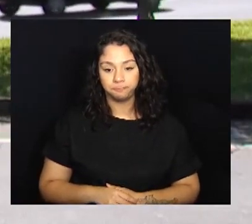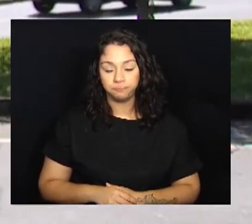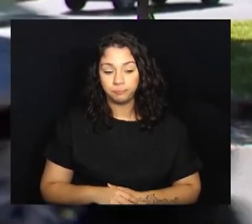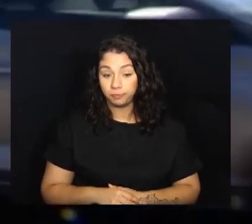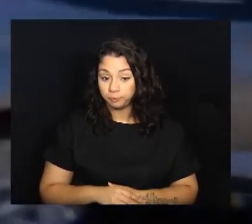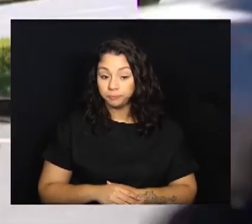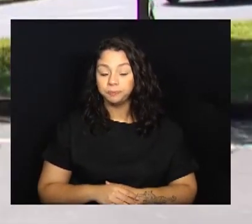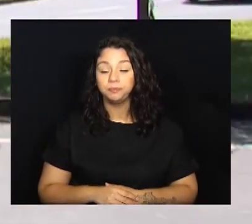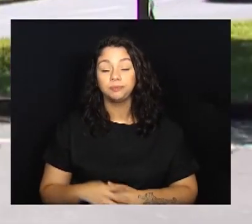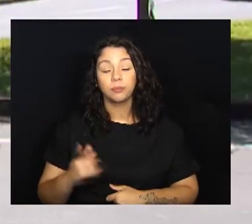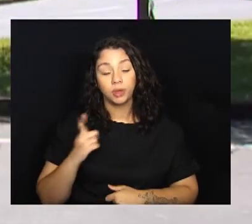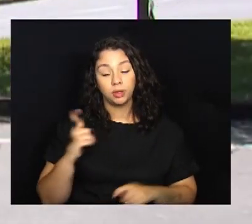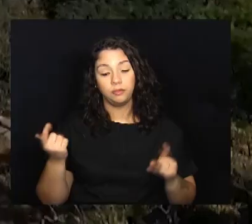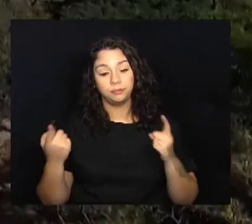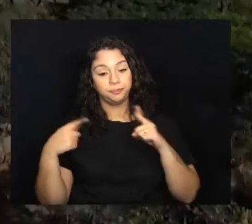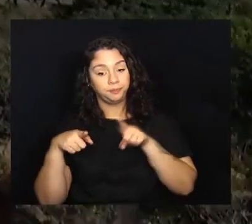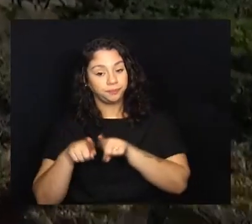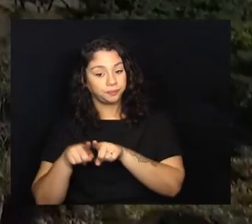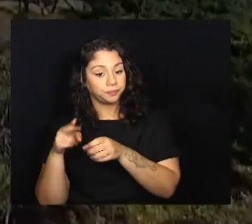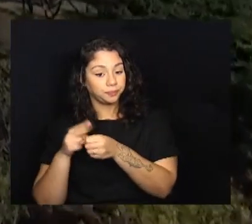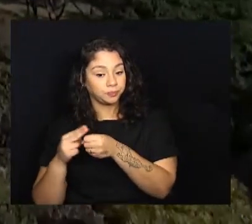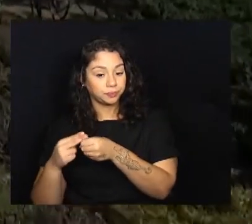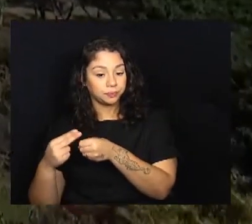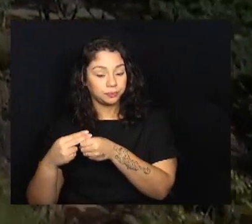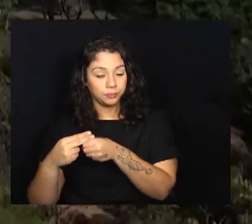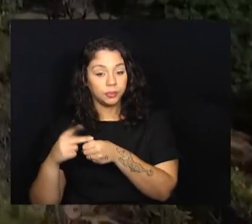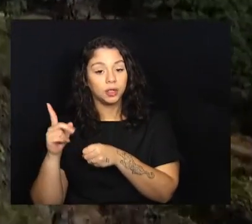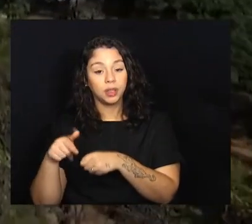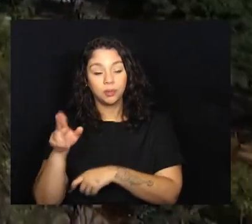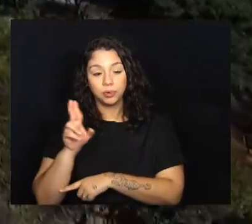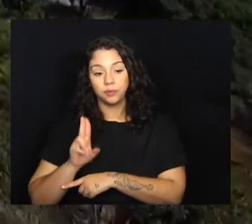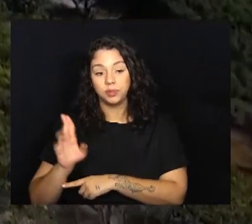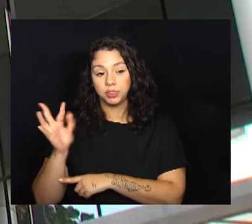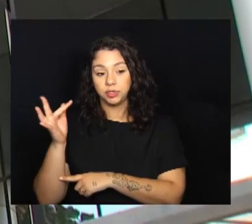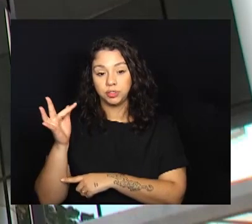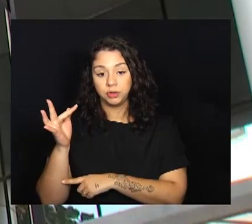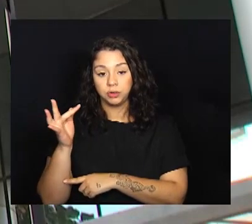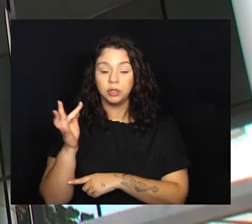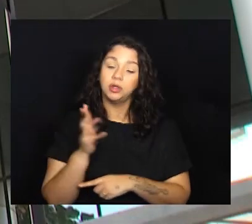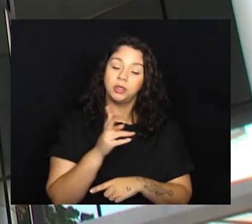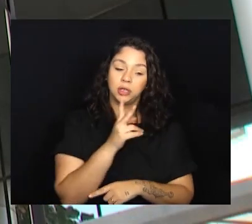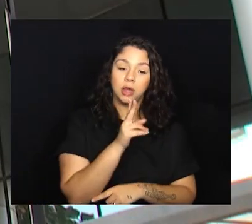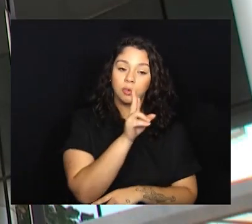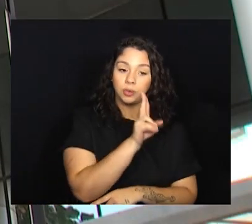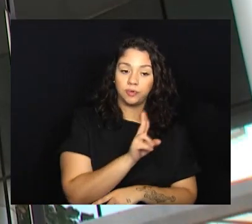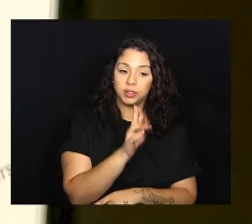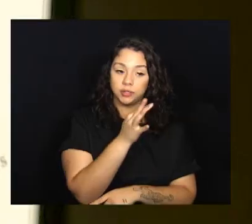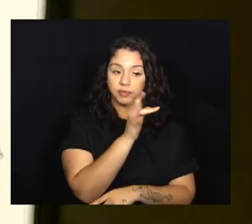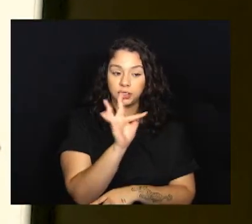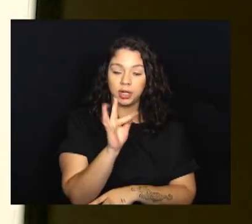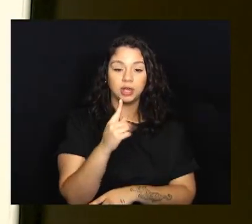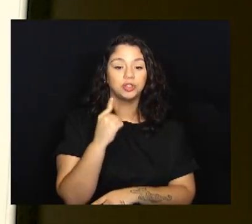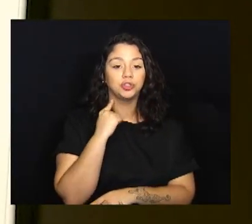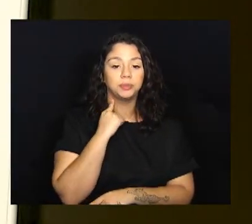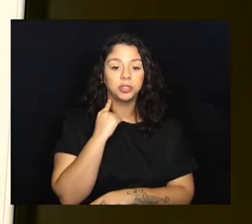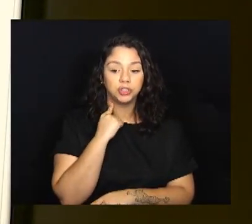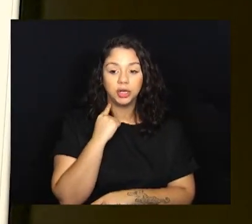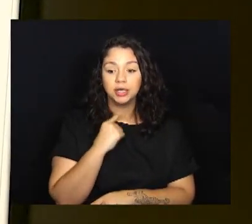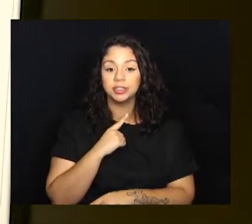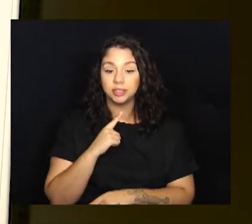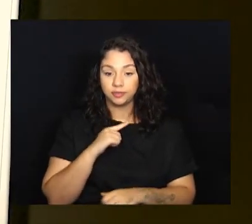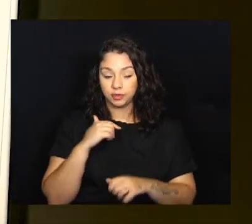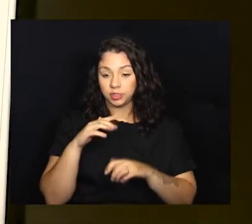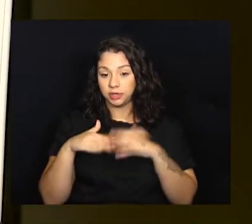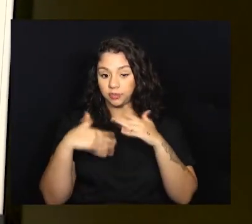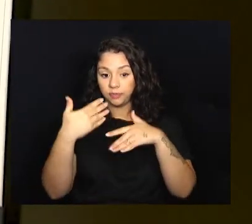Uma parceria entre a Unicamp, a Universidade Federal de Minas Gerais e a Polícia Federal desenvolveu um software